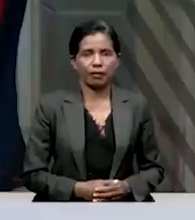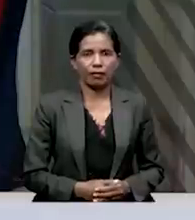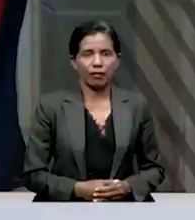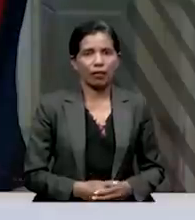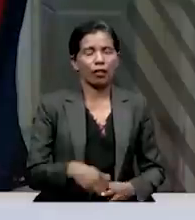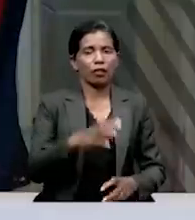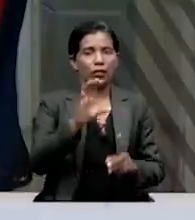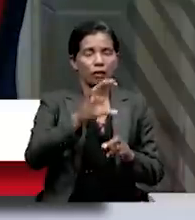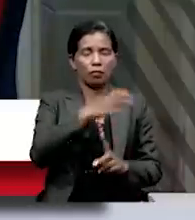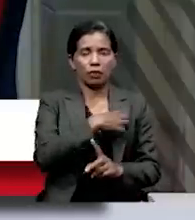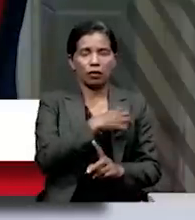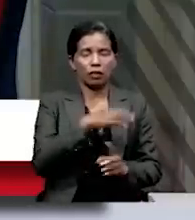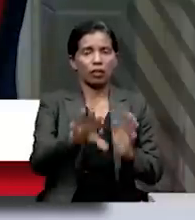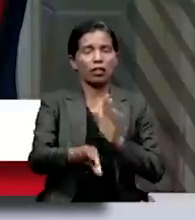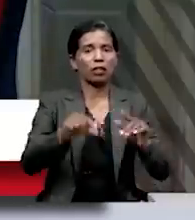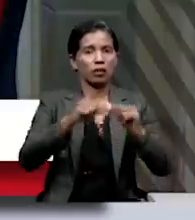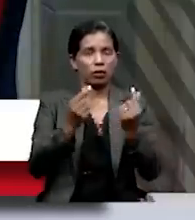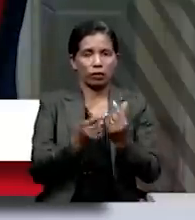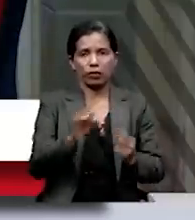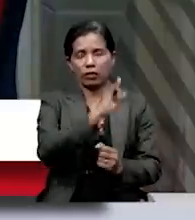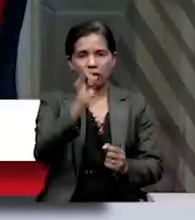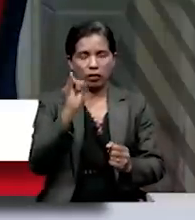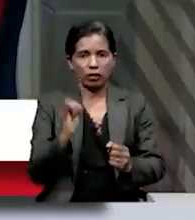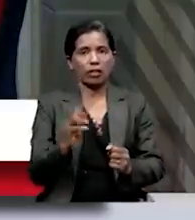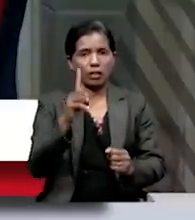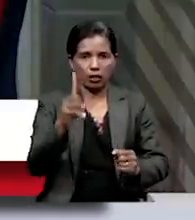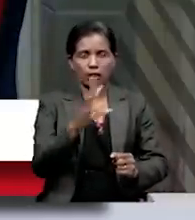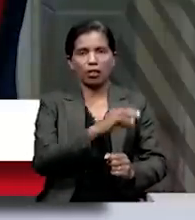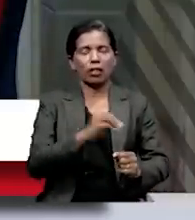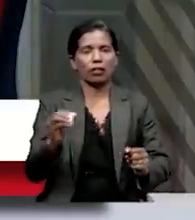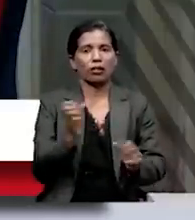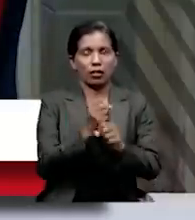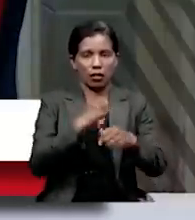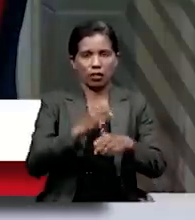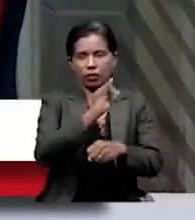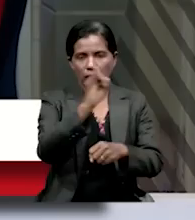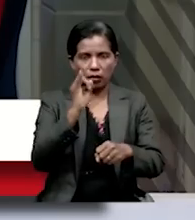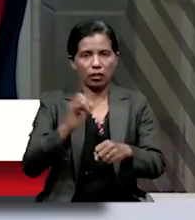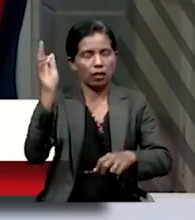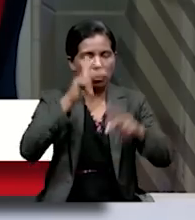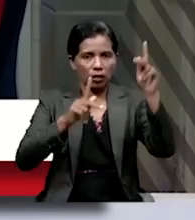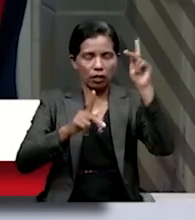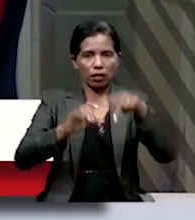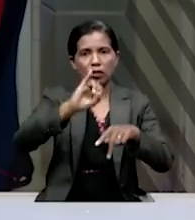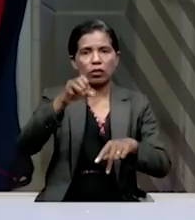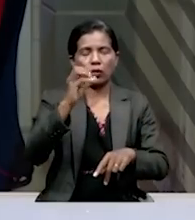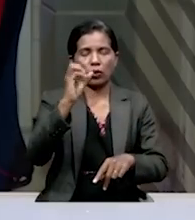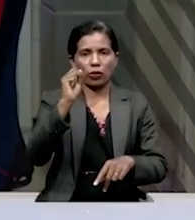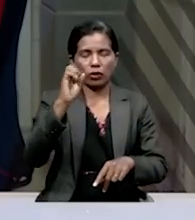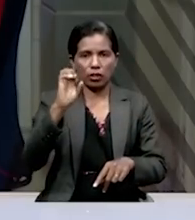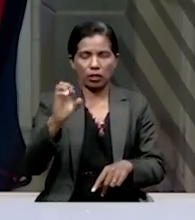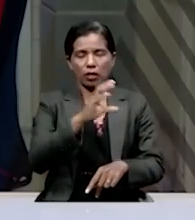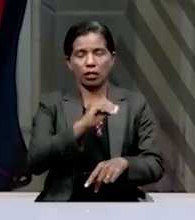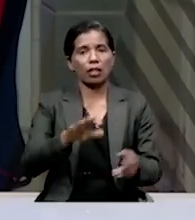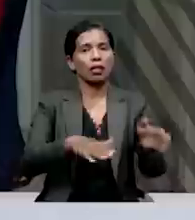Comando PNTL se nomeia a equipa de investigação internal IDA, onde investiga casos de Bernardo de Jesus Soares, Nebemata